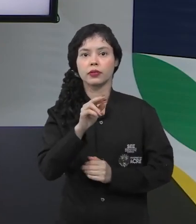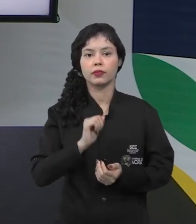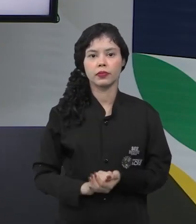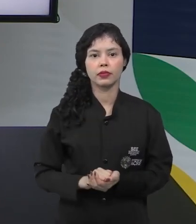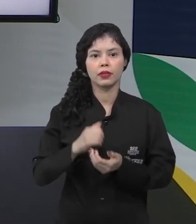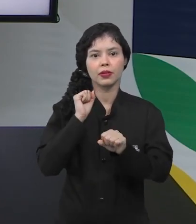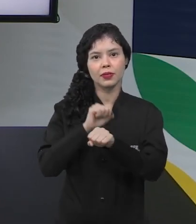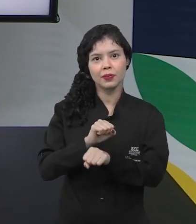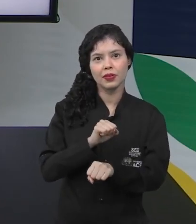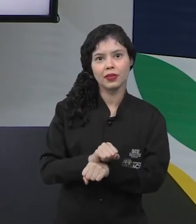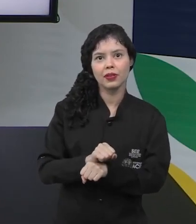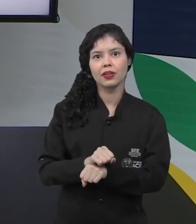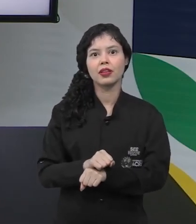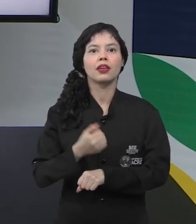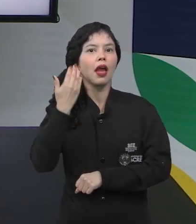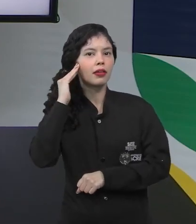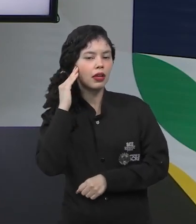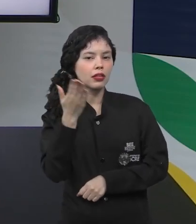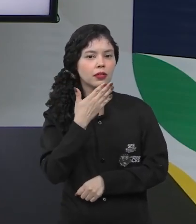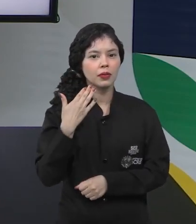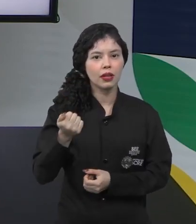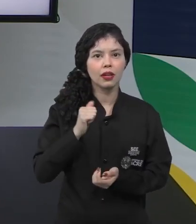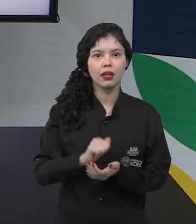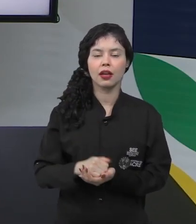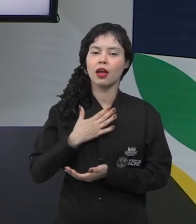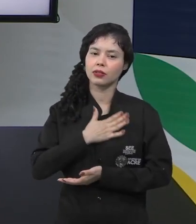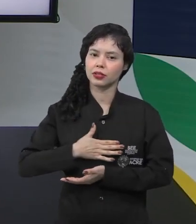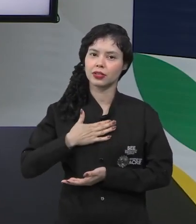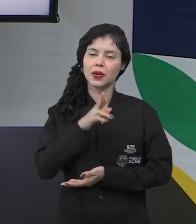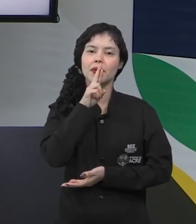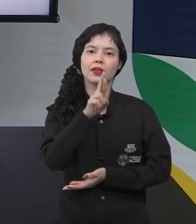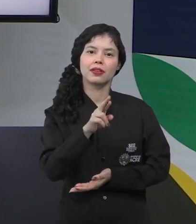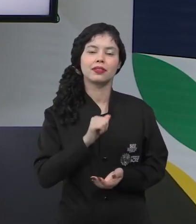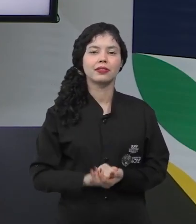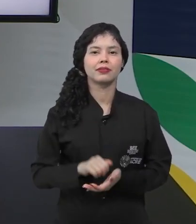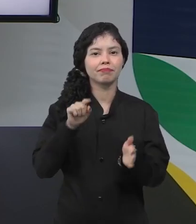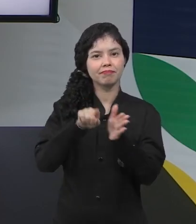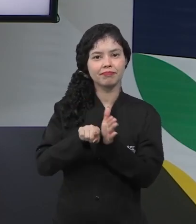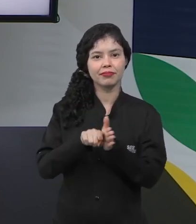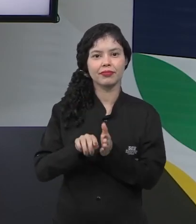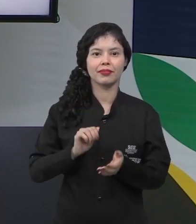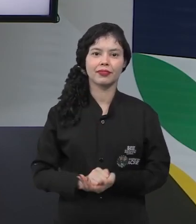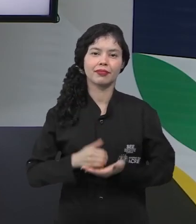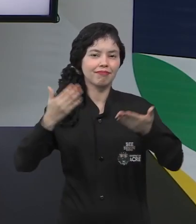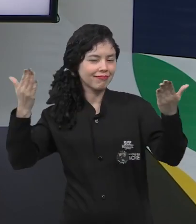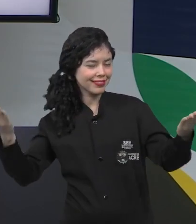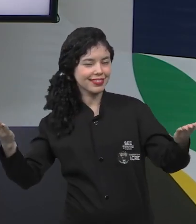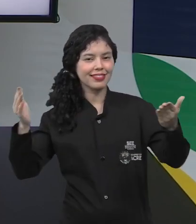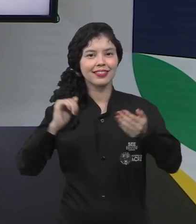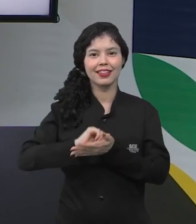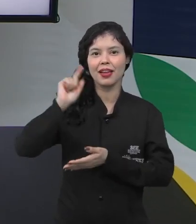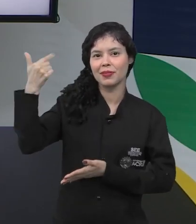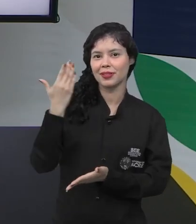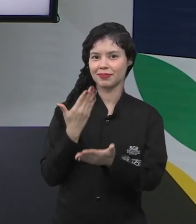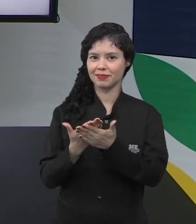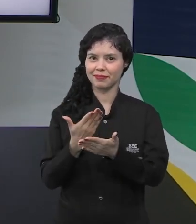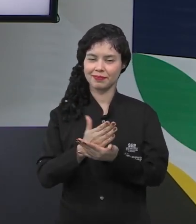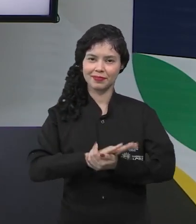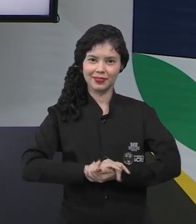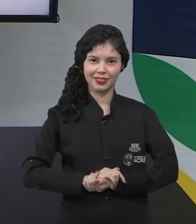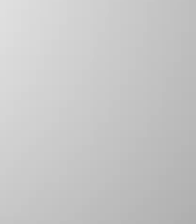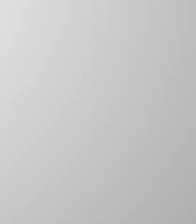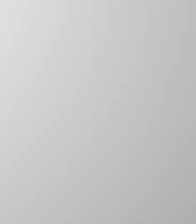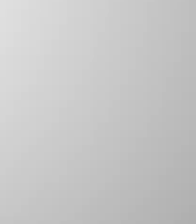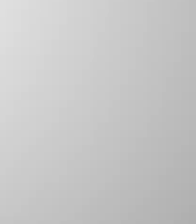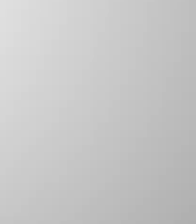mas espero que vocês tenham compreendido e gostado da resolução dessa questão. Então, até a próxima!